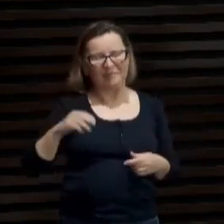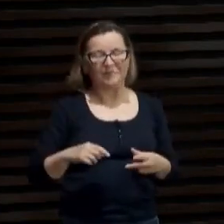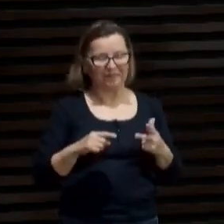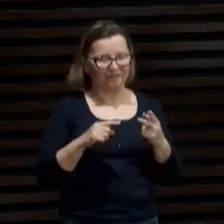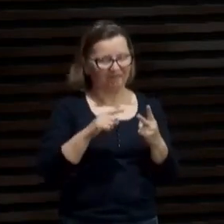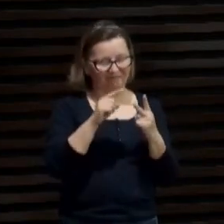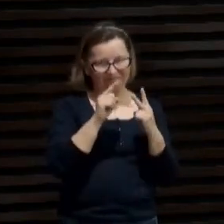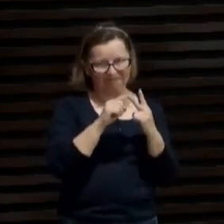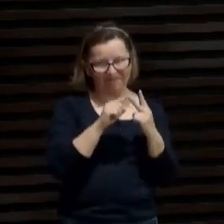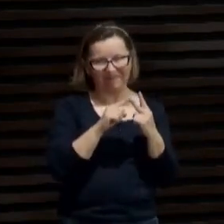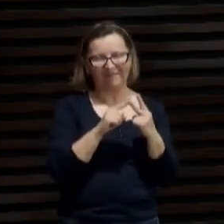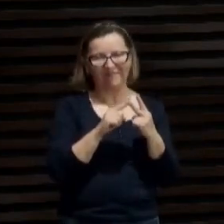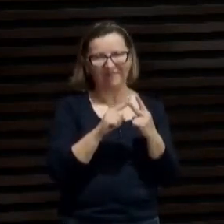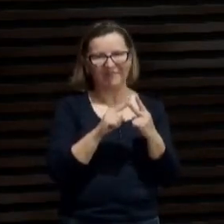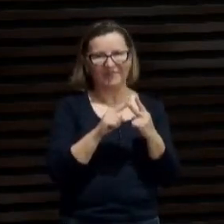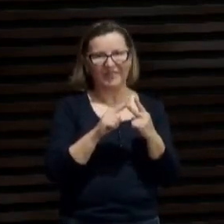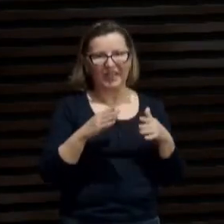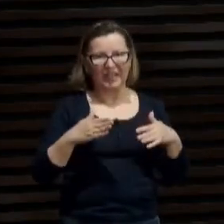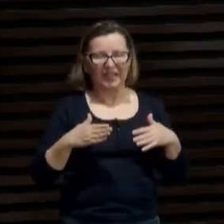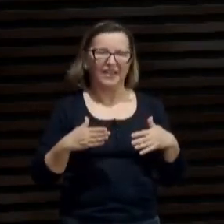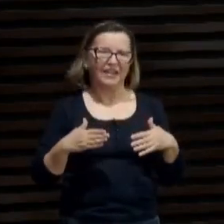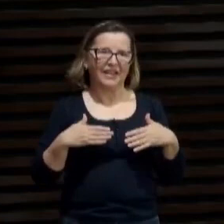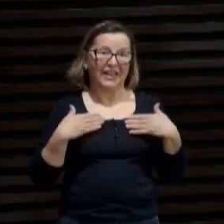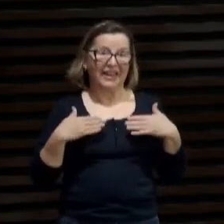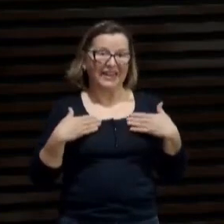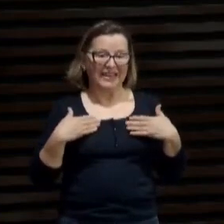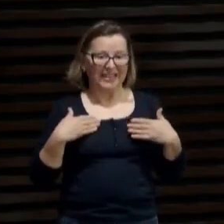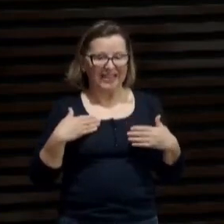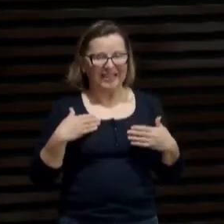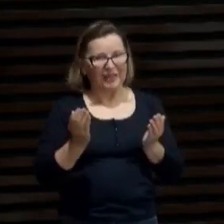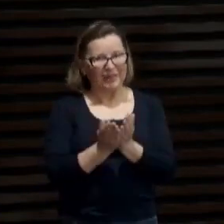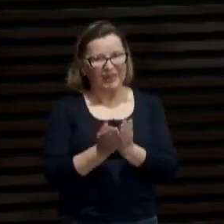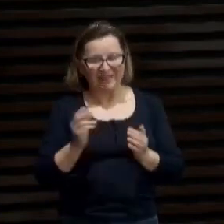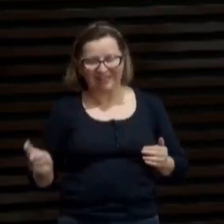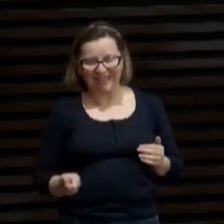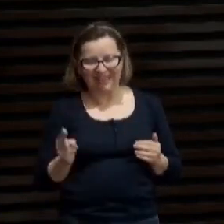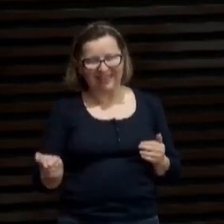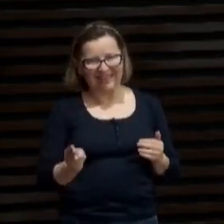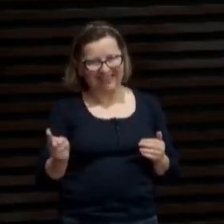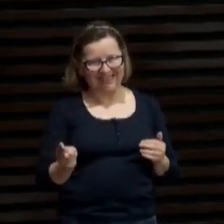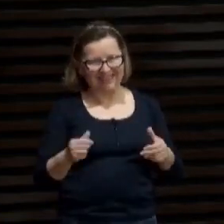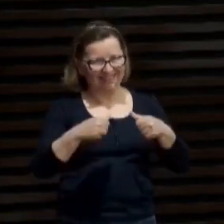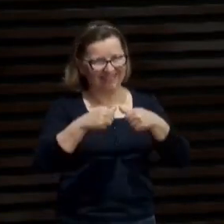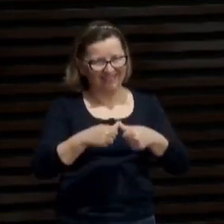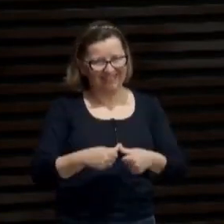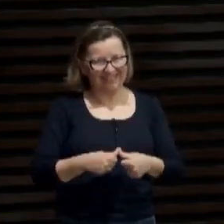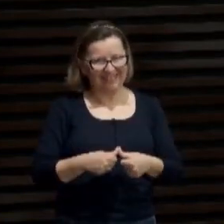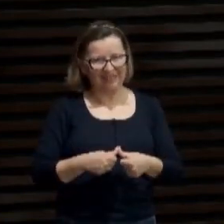ponto da alegria cristã, meus amados, é que ela é perene. perene, permanece. Ela